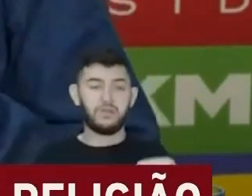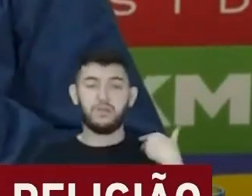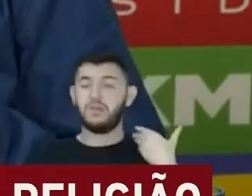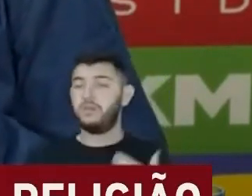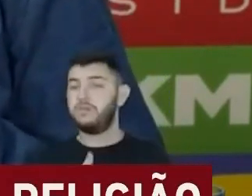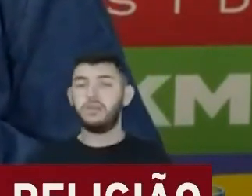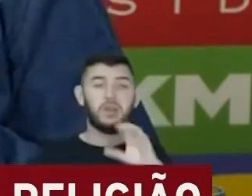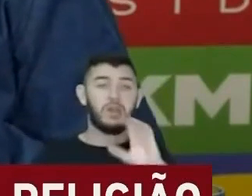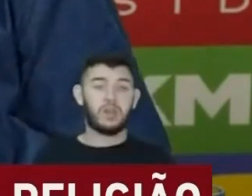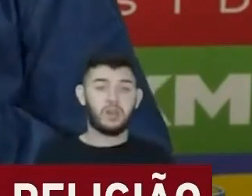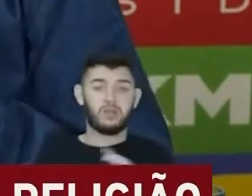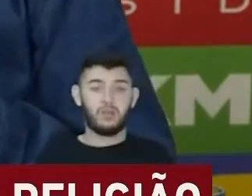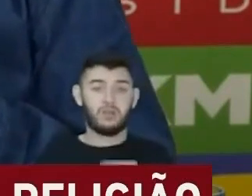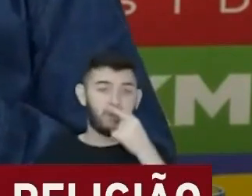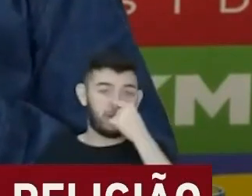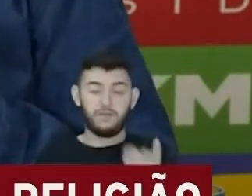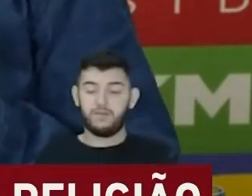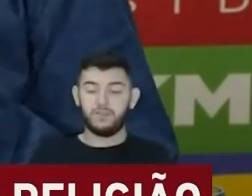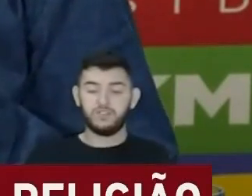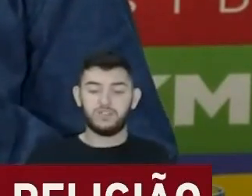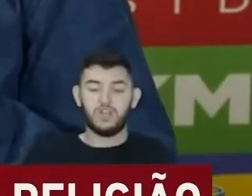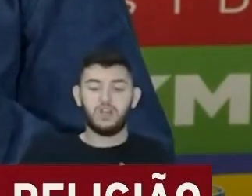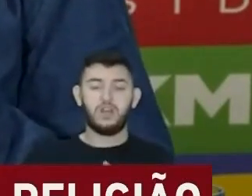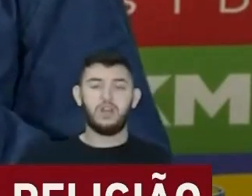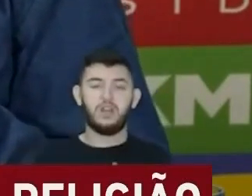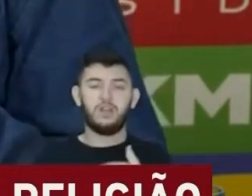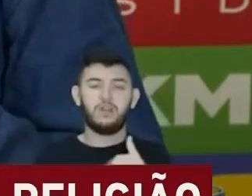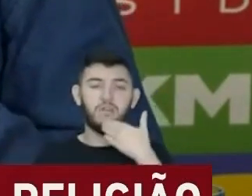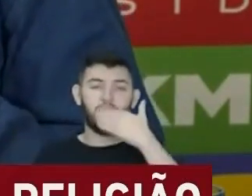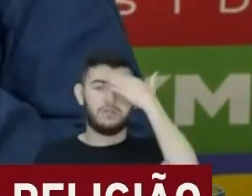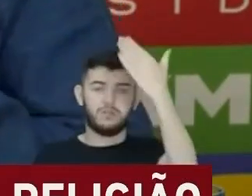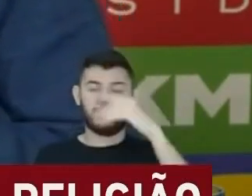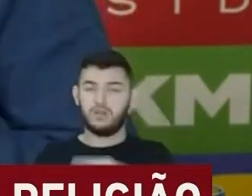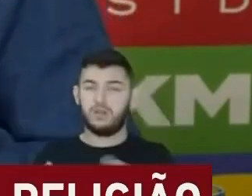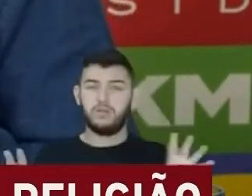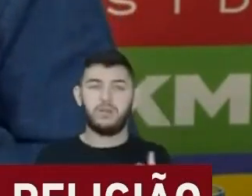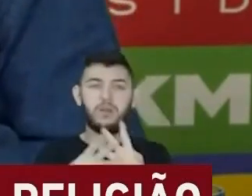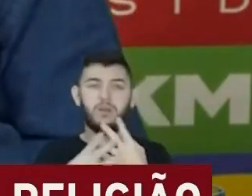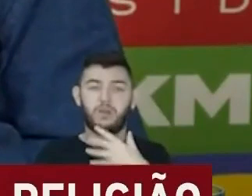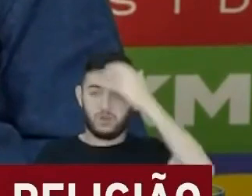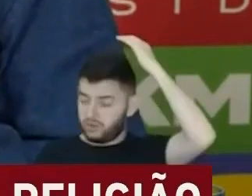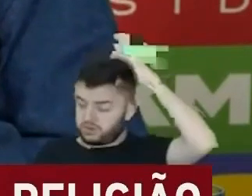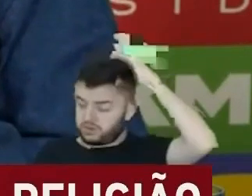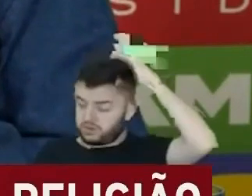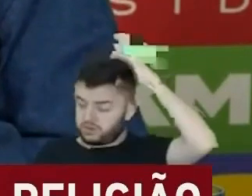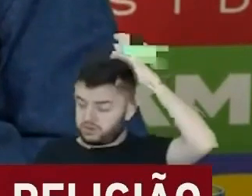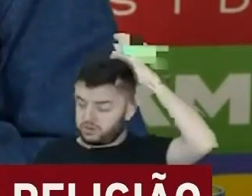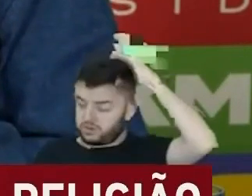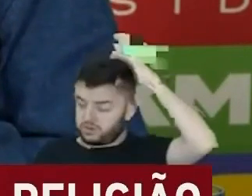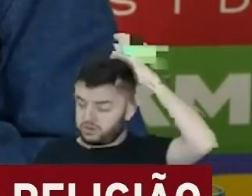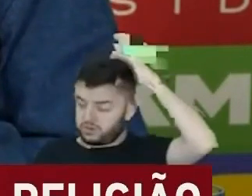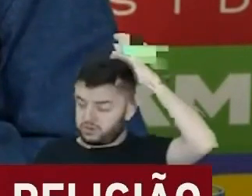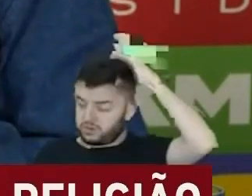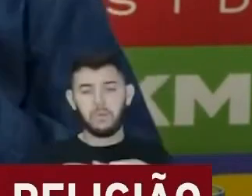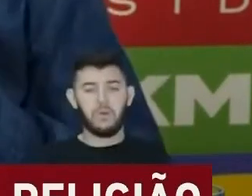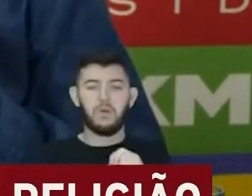matriz africana, seja, a gente não quer, sabe, saber a religião. A religião é uma coisa muito sagrada, é uma coisa de